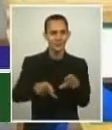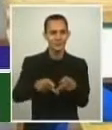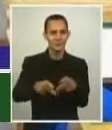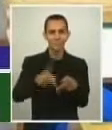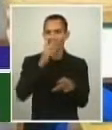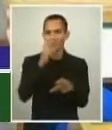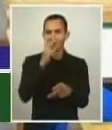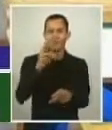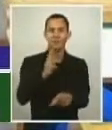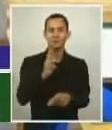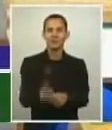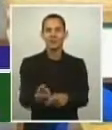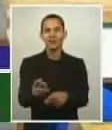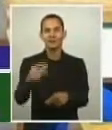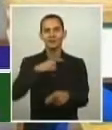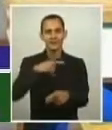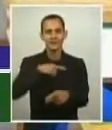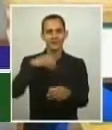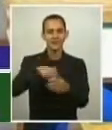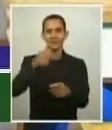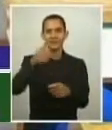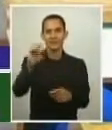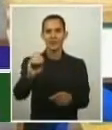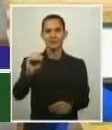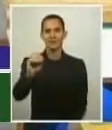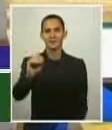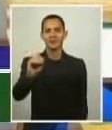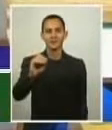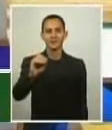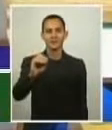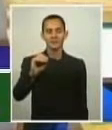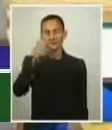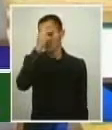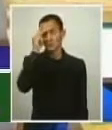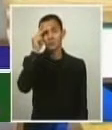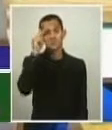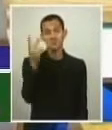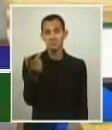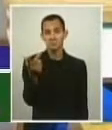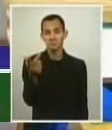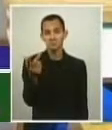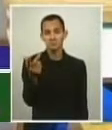fosse representados por 10 a representantes